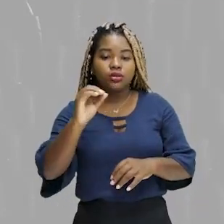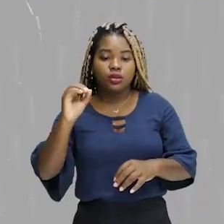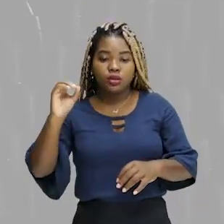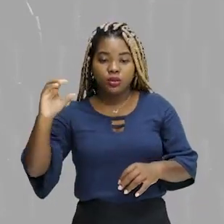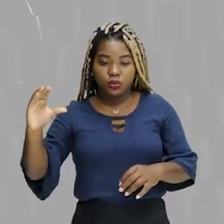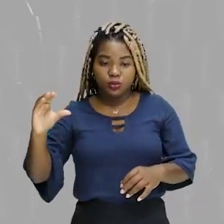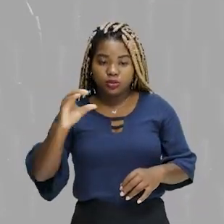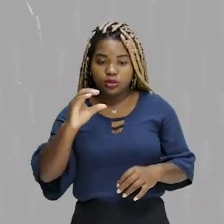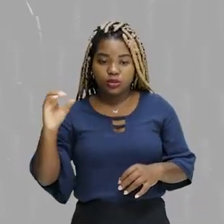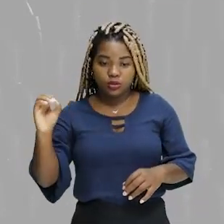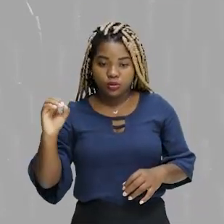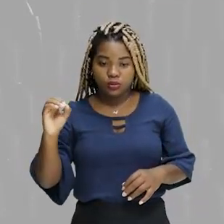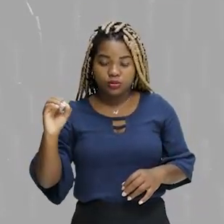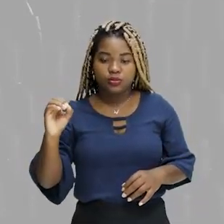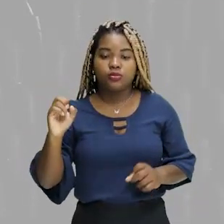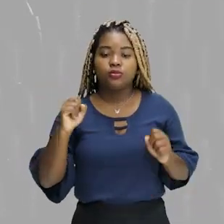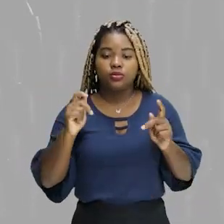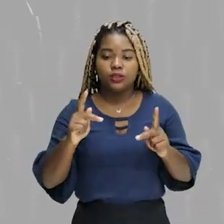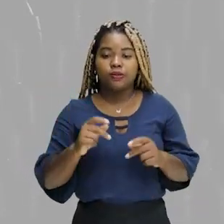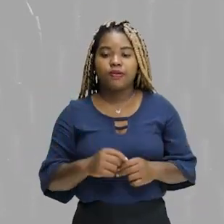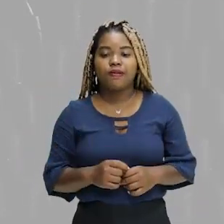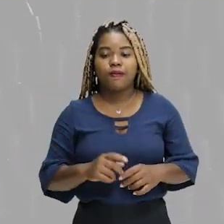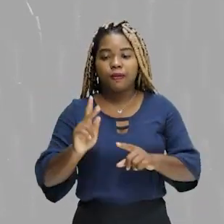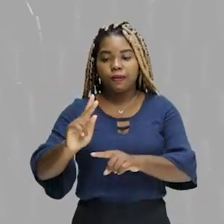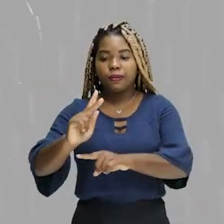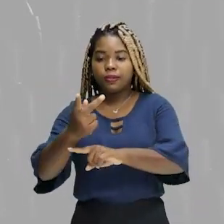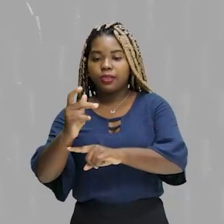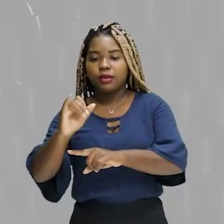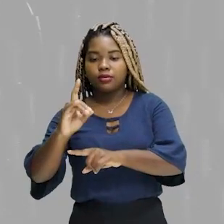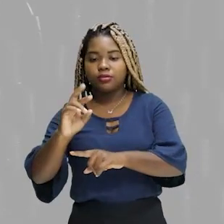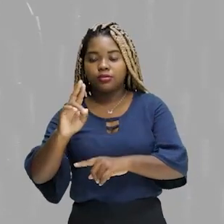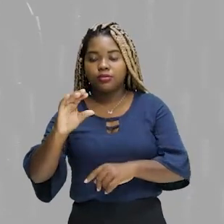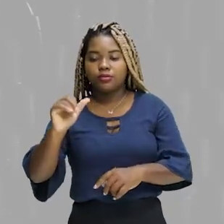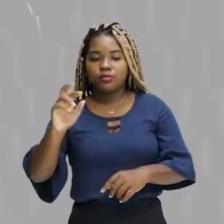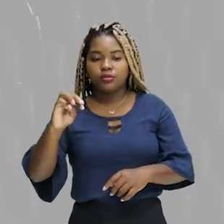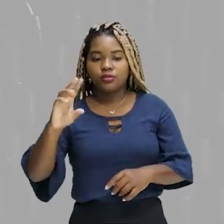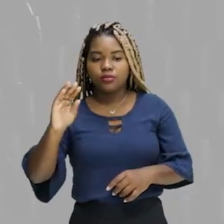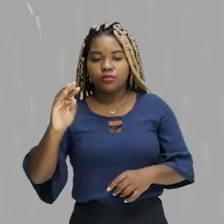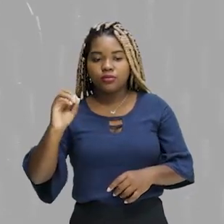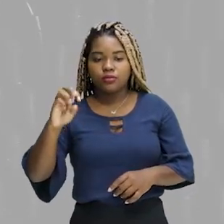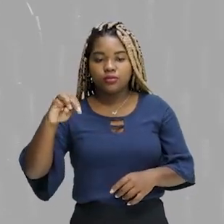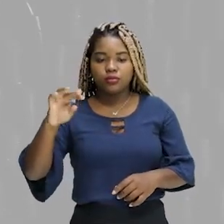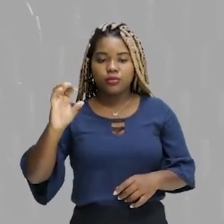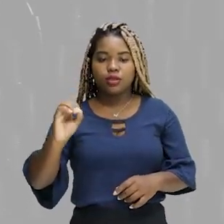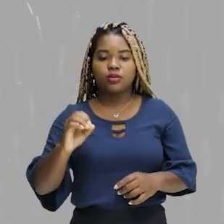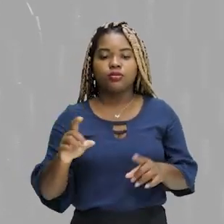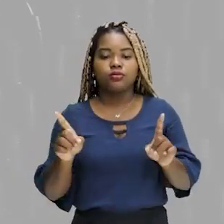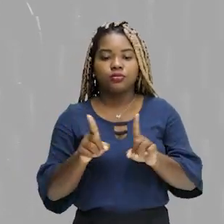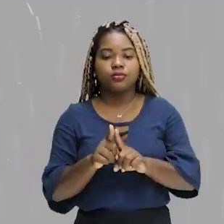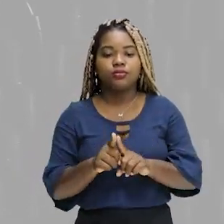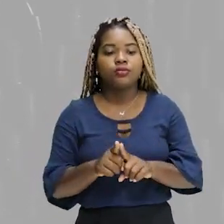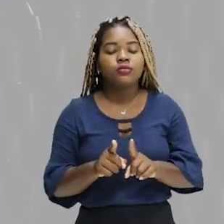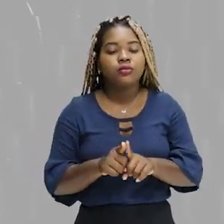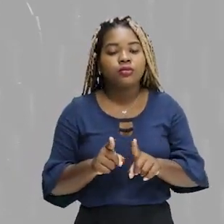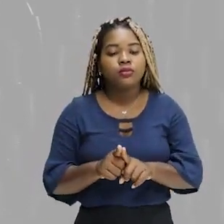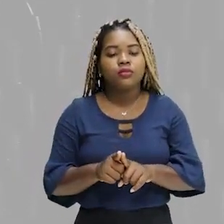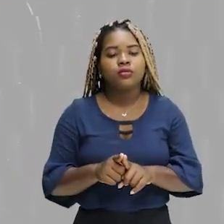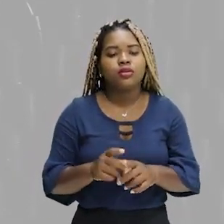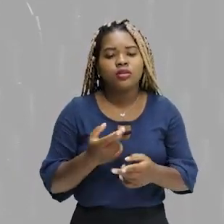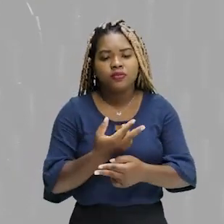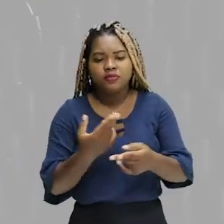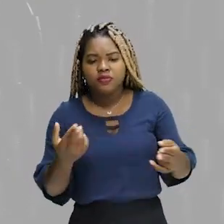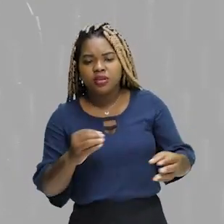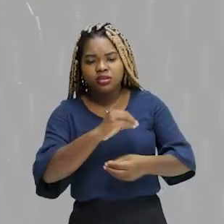carbono, e hidrocarbonetos, ou a decomposição dos óxidos de nitrogênio. Entre as